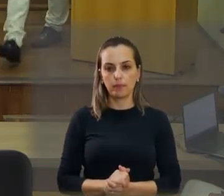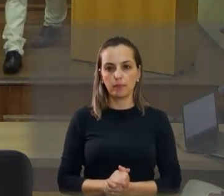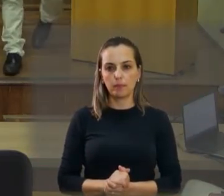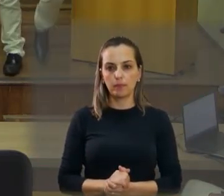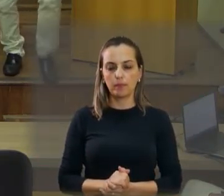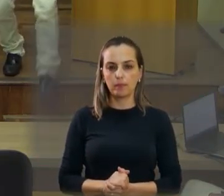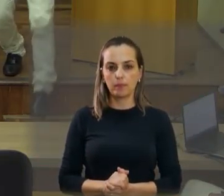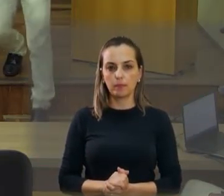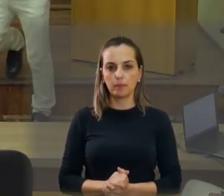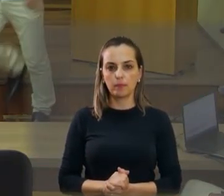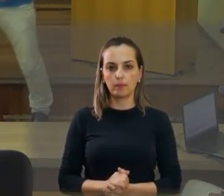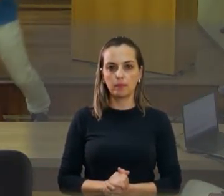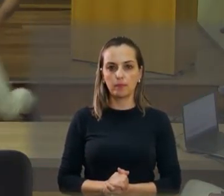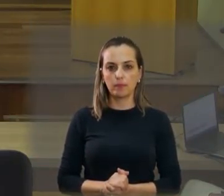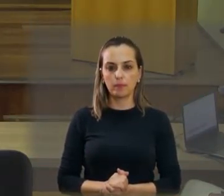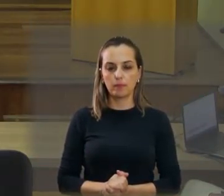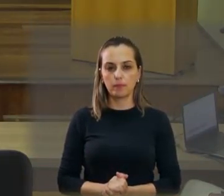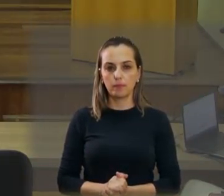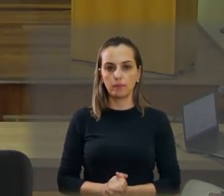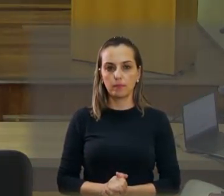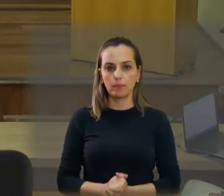Queria que repasse, né? Não.